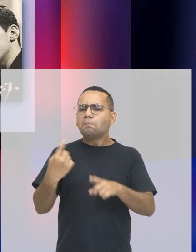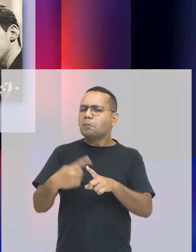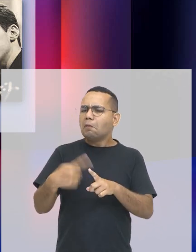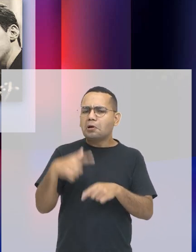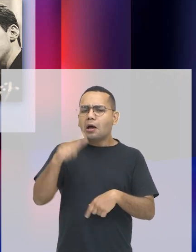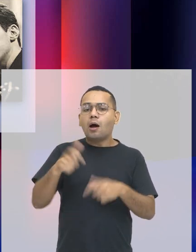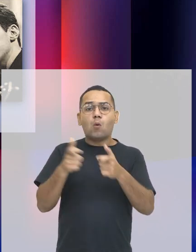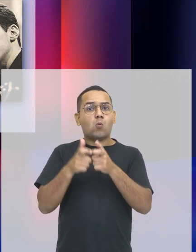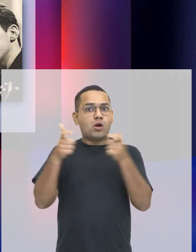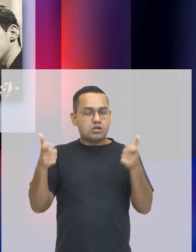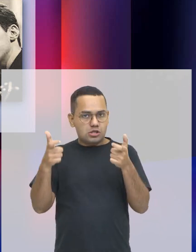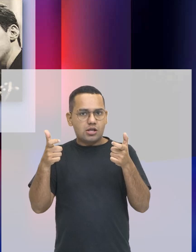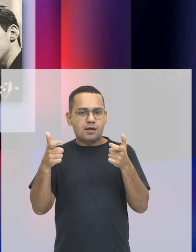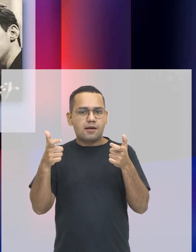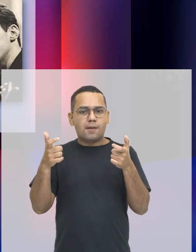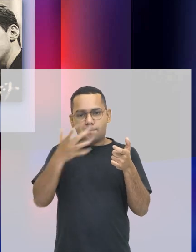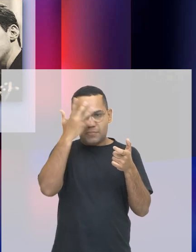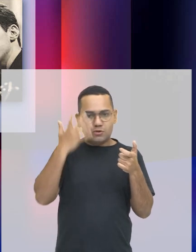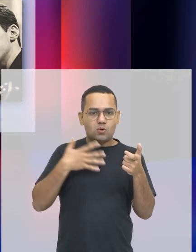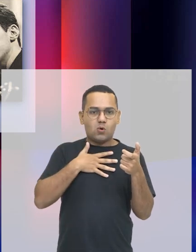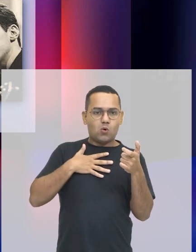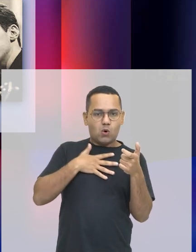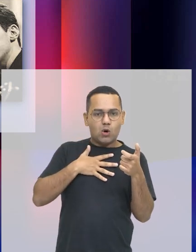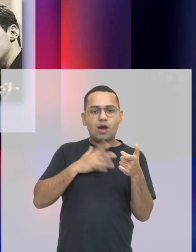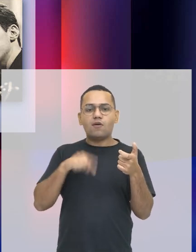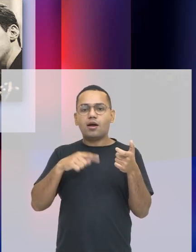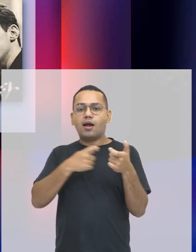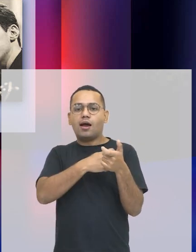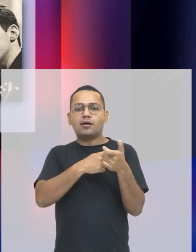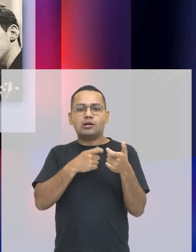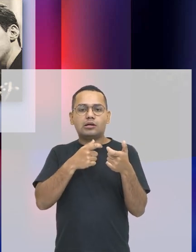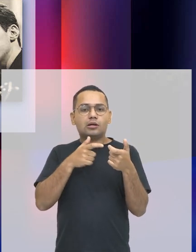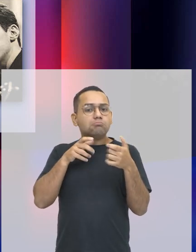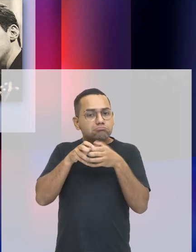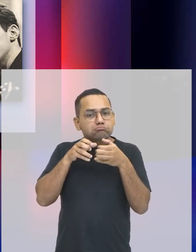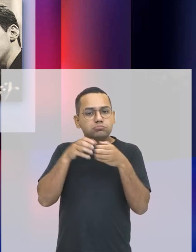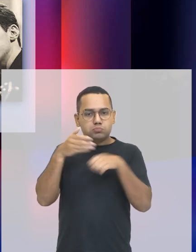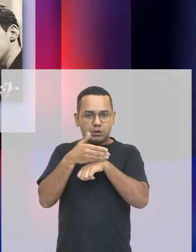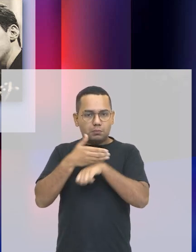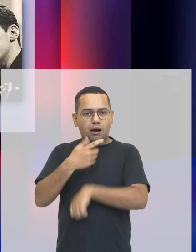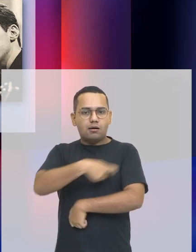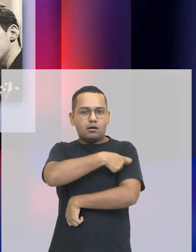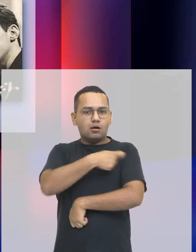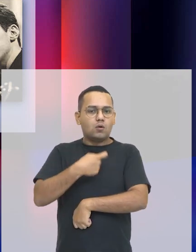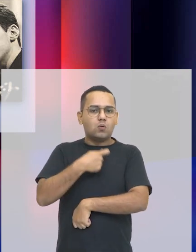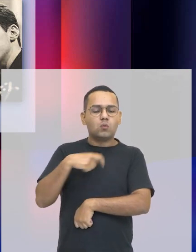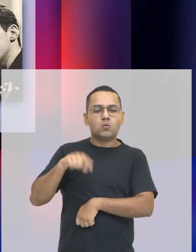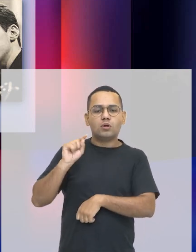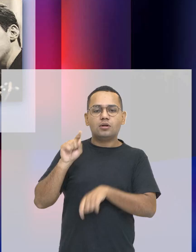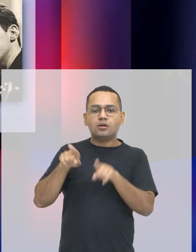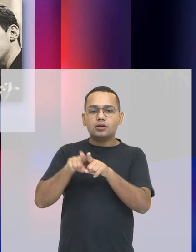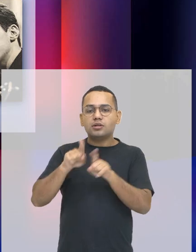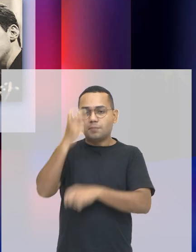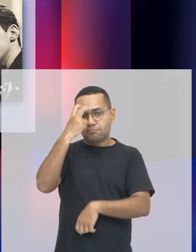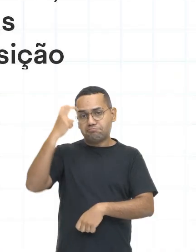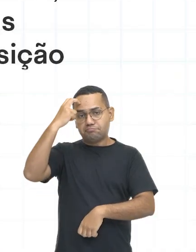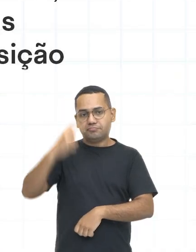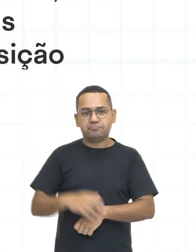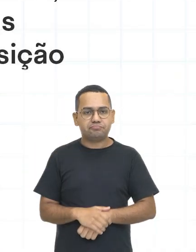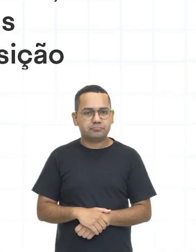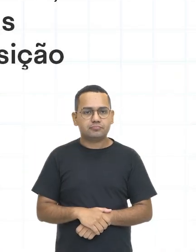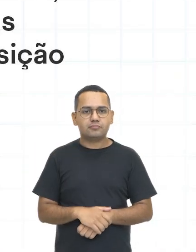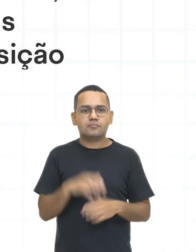seu maior público entre intelectuais e estudantes, como já foi falado. Então, um dos marcos do início